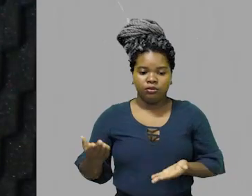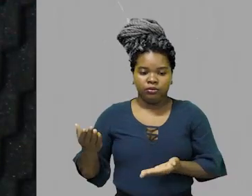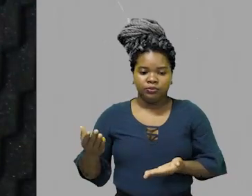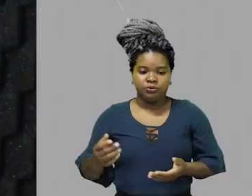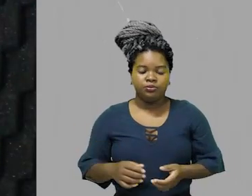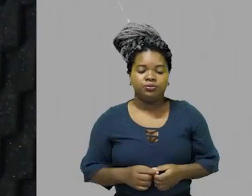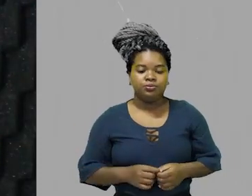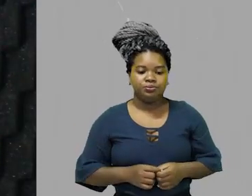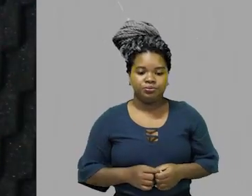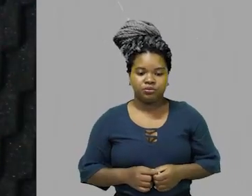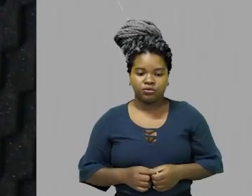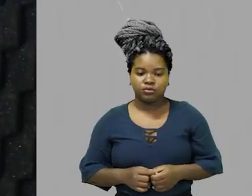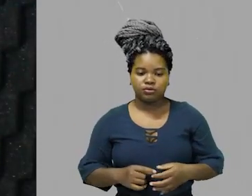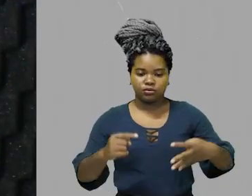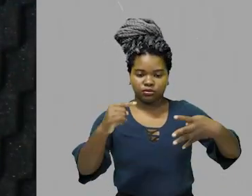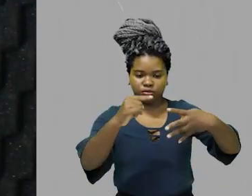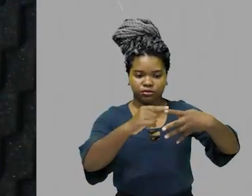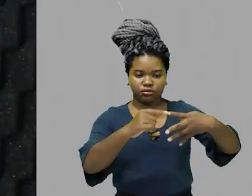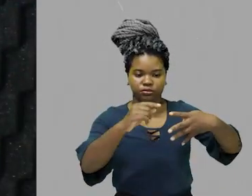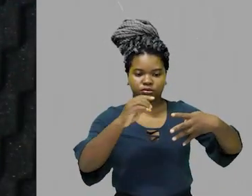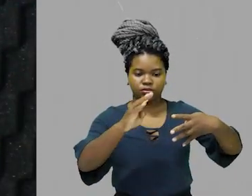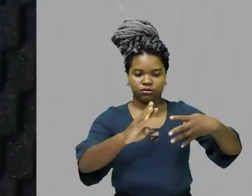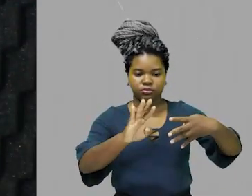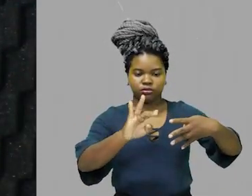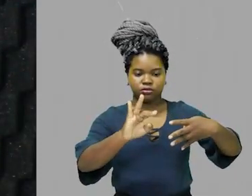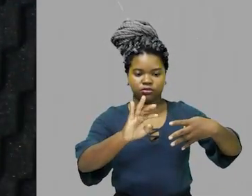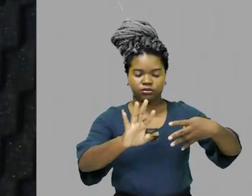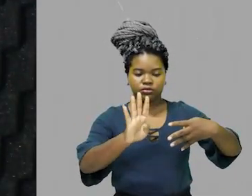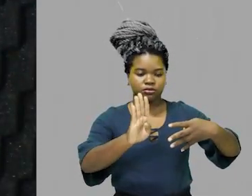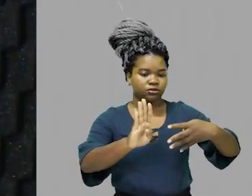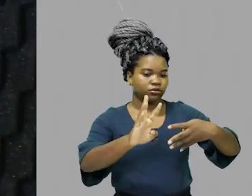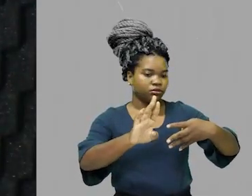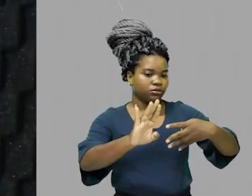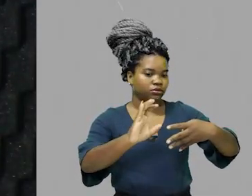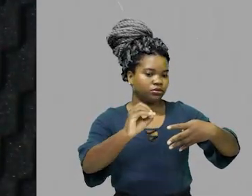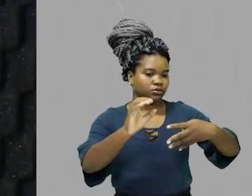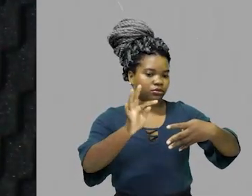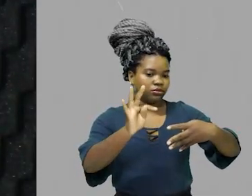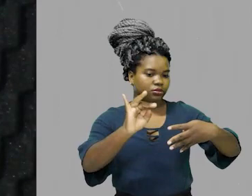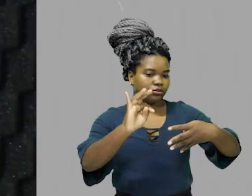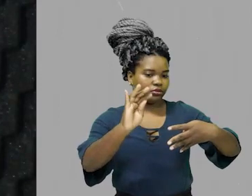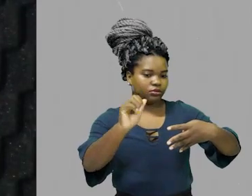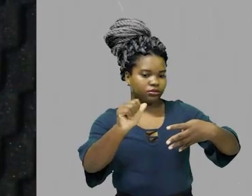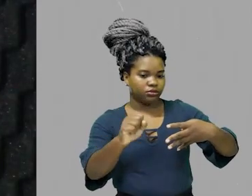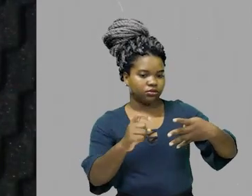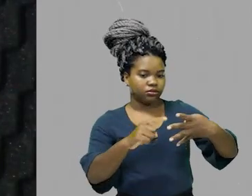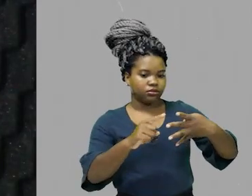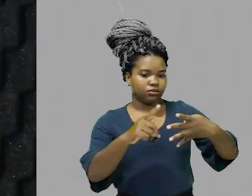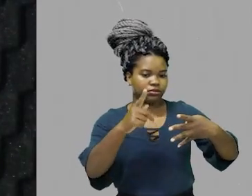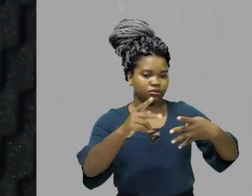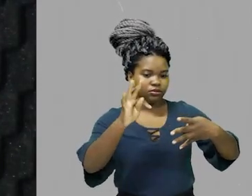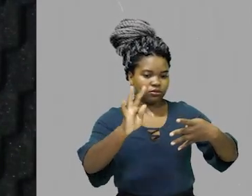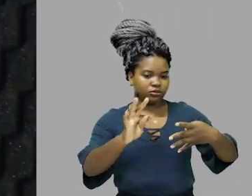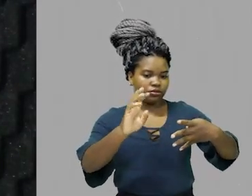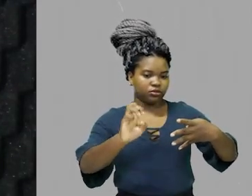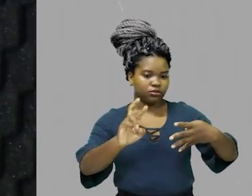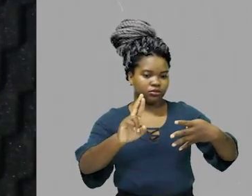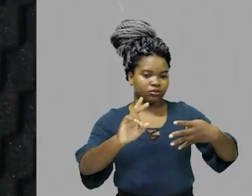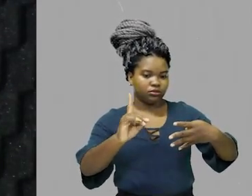está na base dessa árvore. Então, qual é a característica que está no ancestral comum de todas as